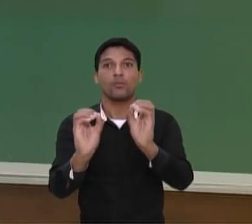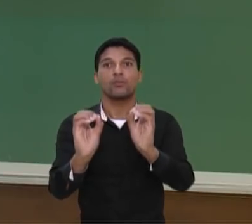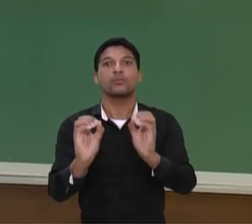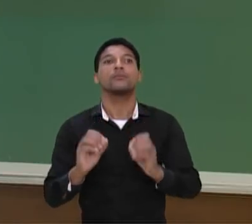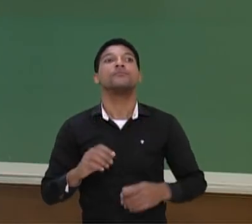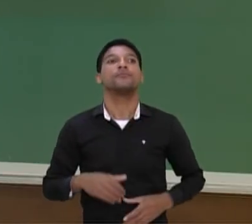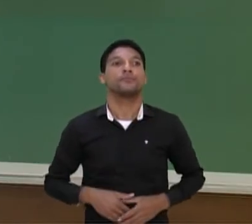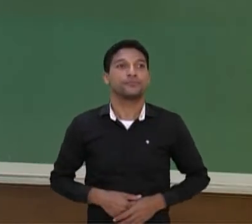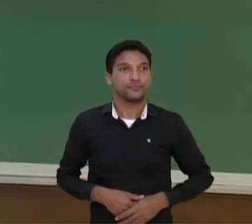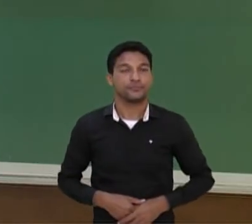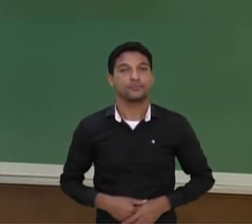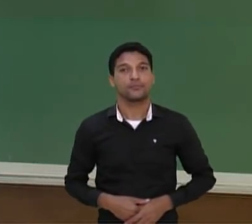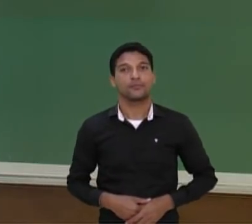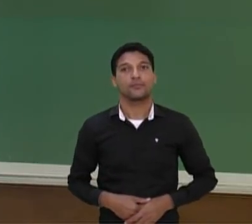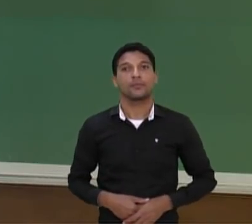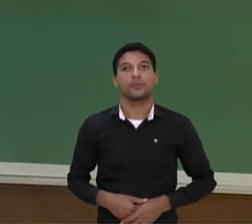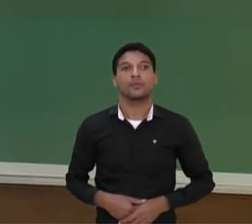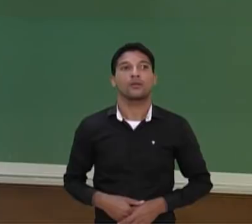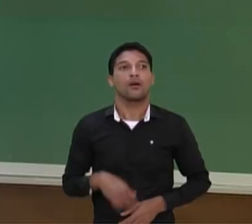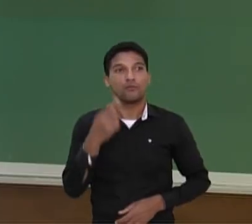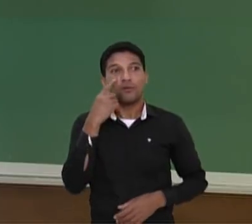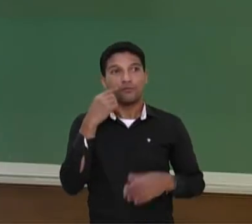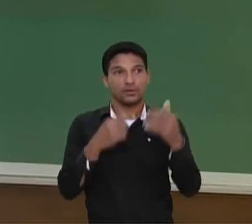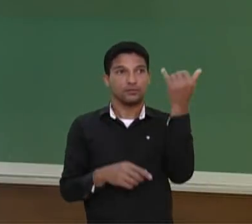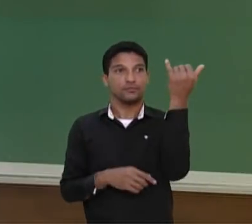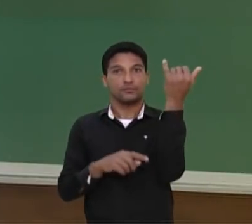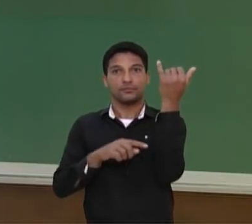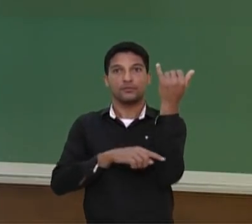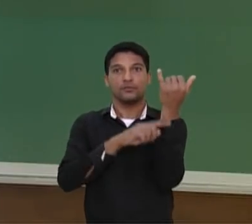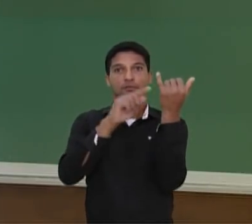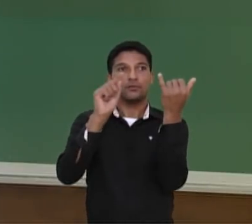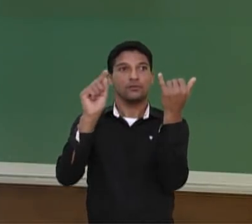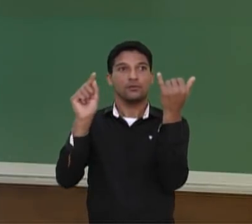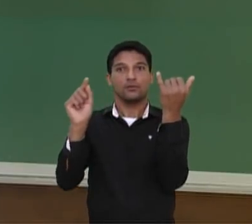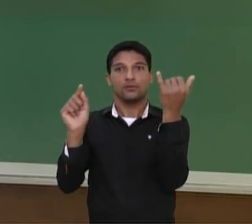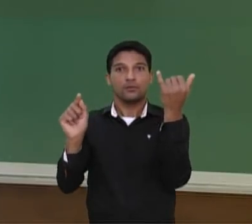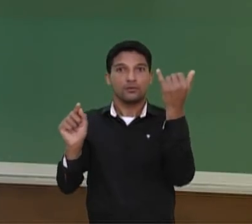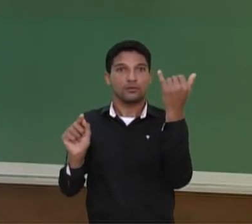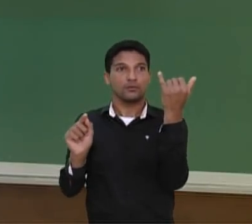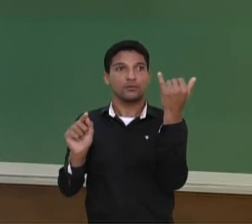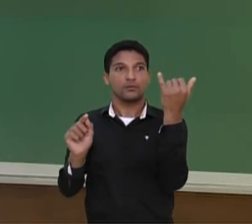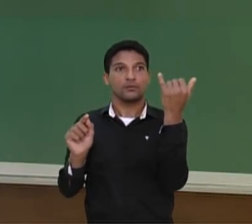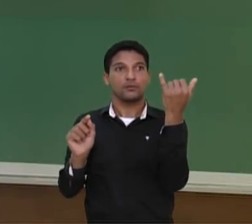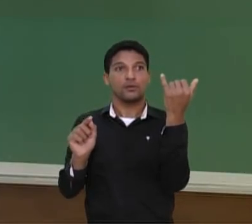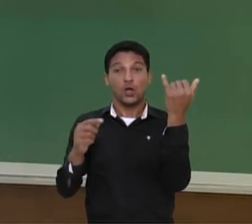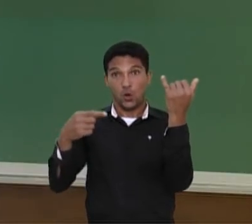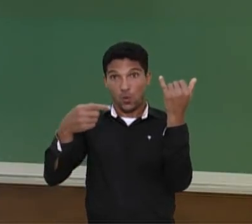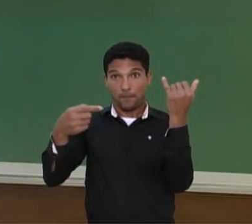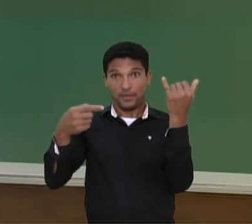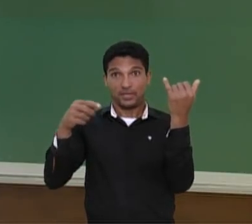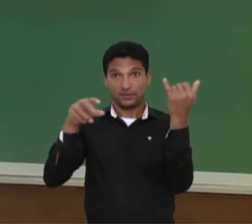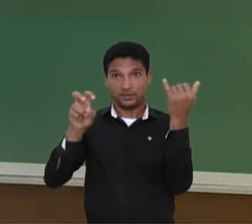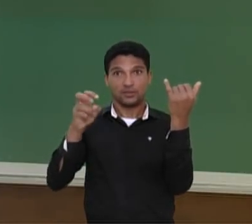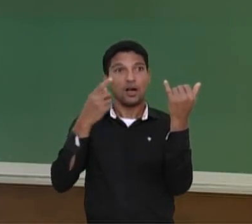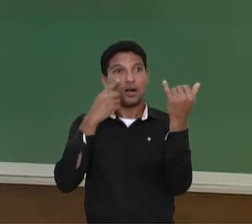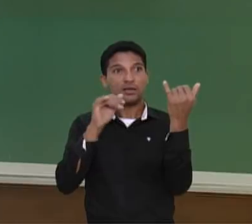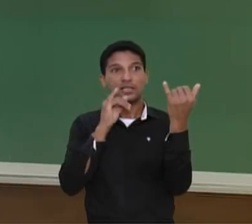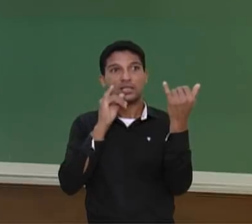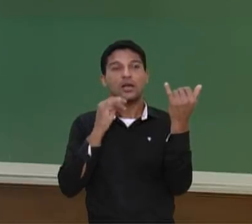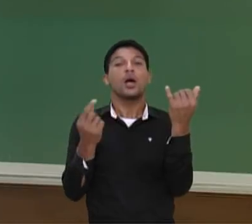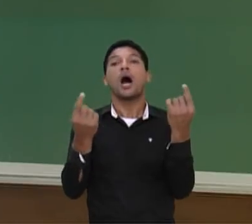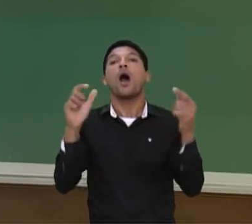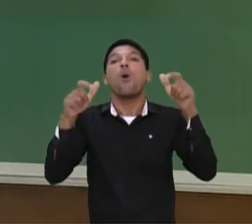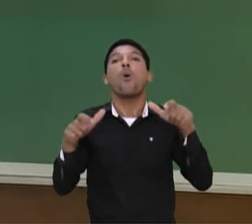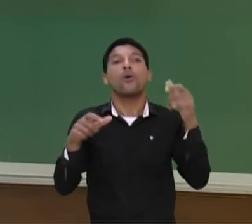negativo se eu for analisar o gráfico olha só esse ou menos cinco mil nós encontramos